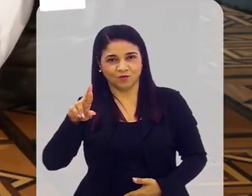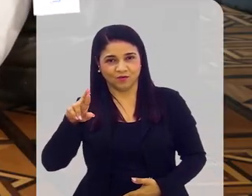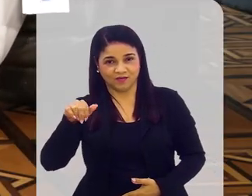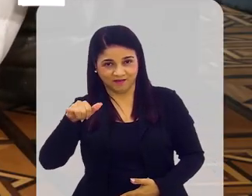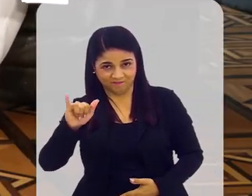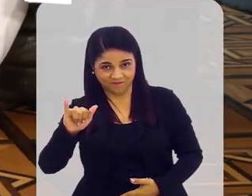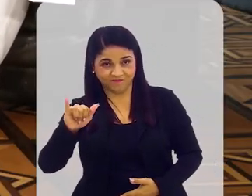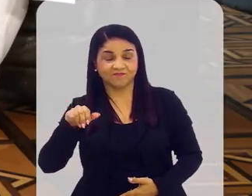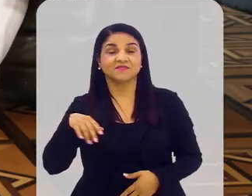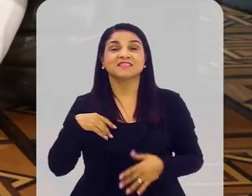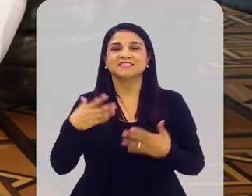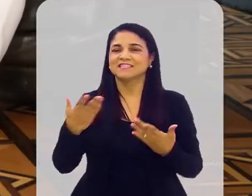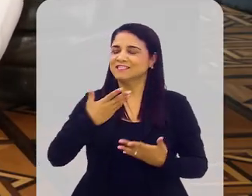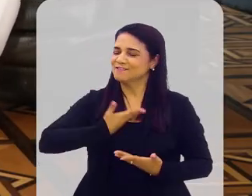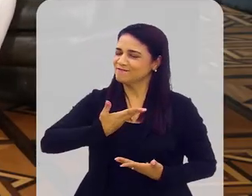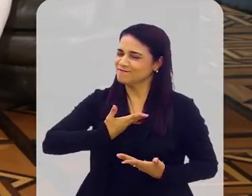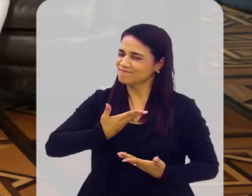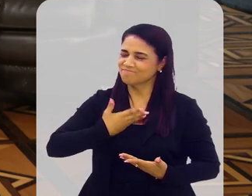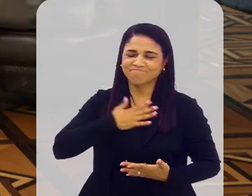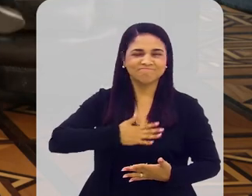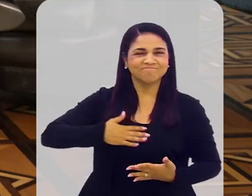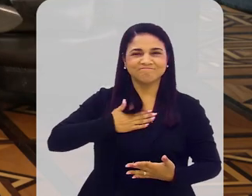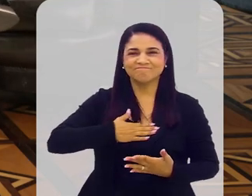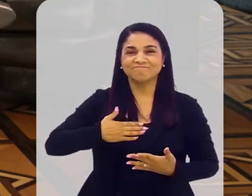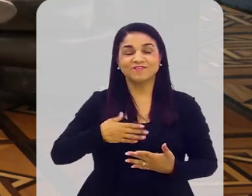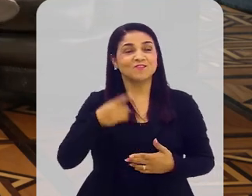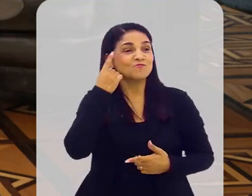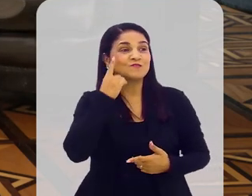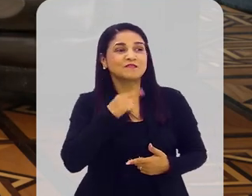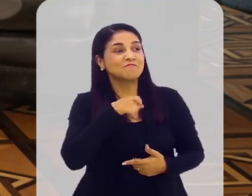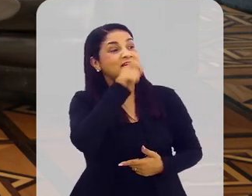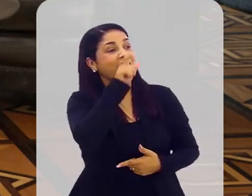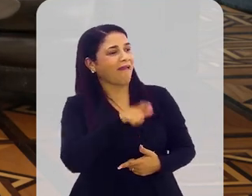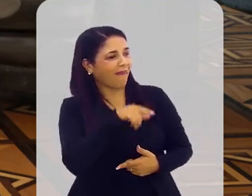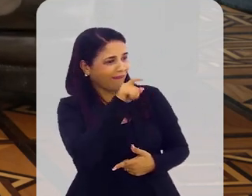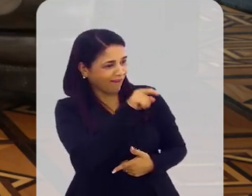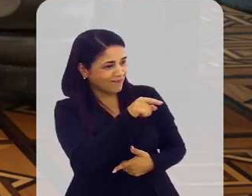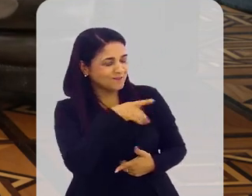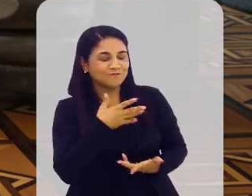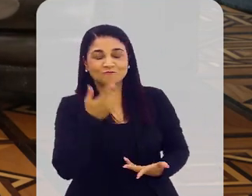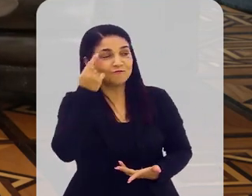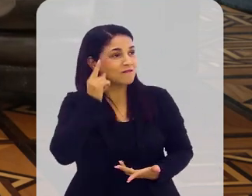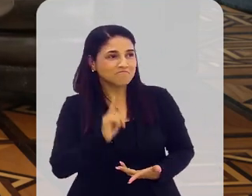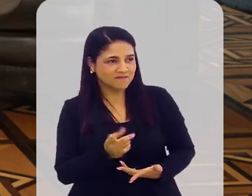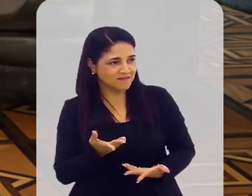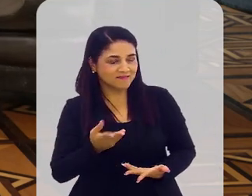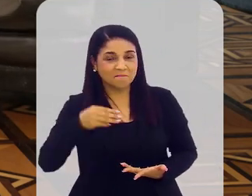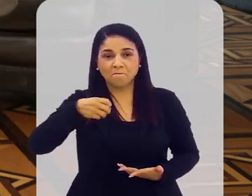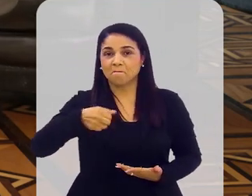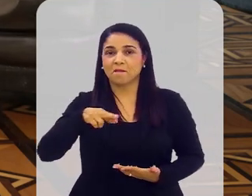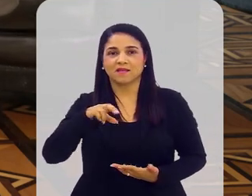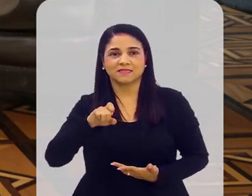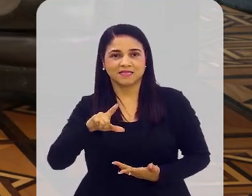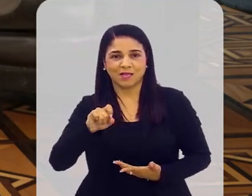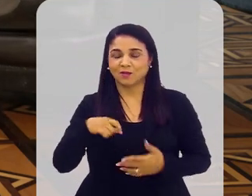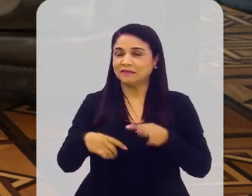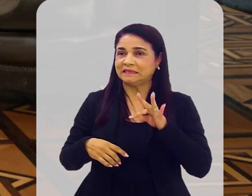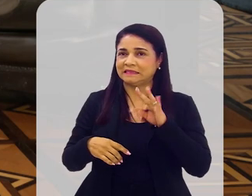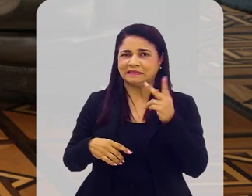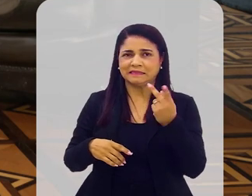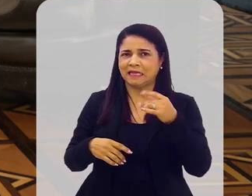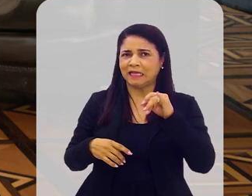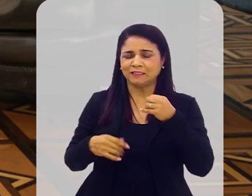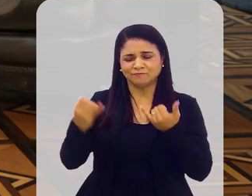estarmos juntos. Grande Julião. Rapaz, você sabe, eu não sabia que o Marcelo Gregory era você. Né? E a Thaís fala mil vezes, mas às